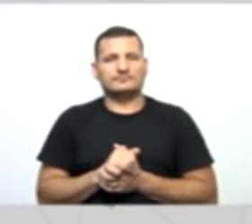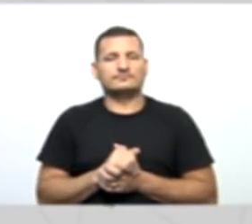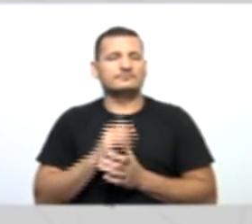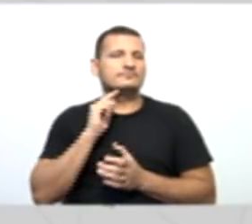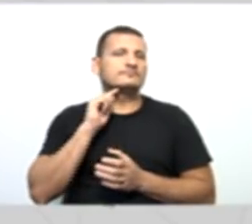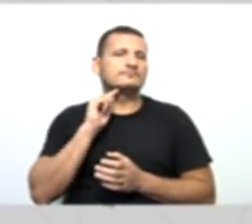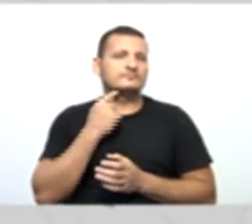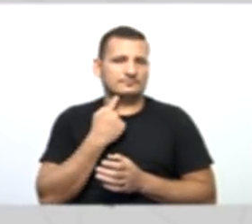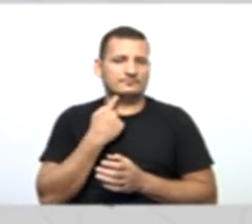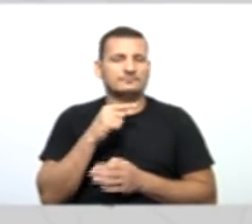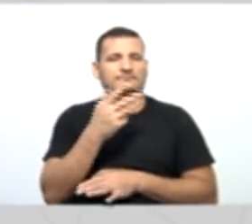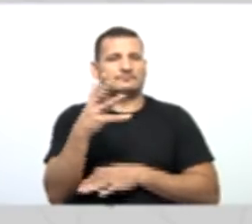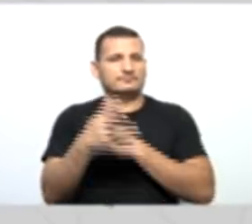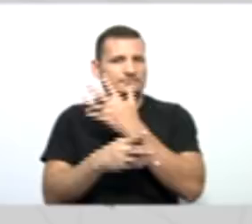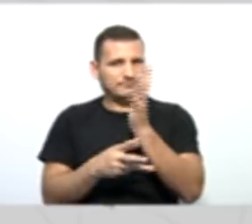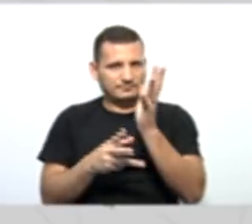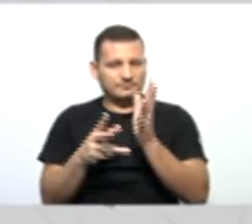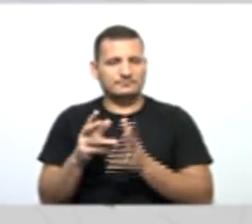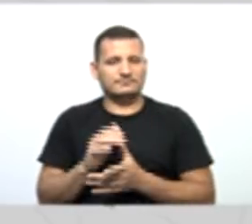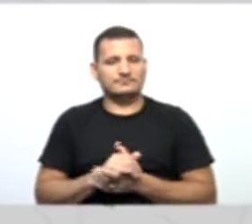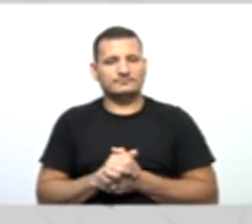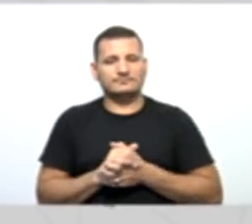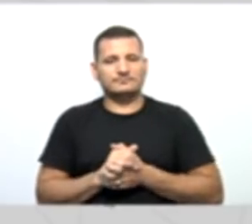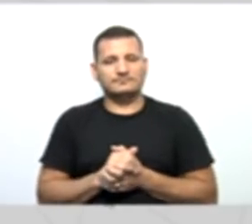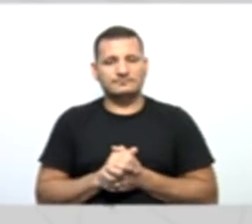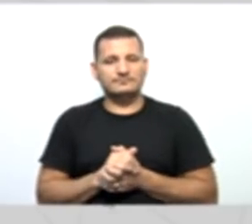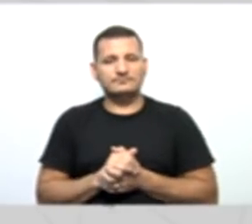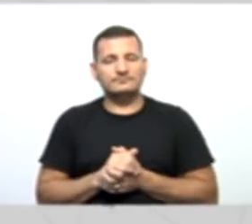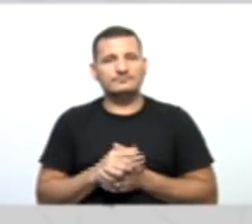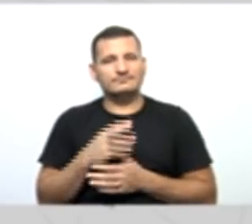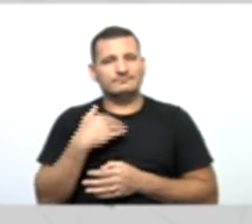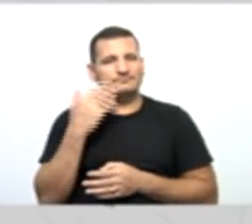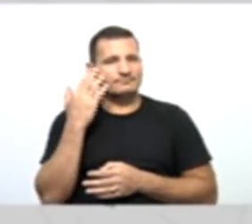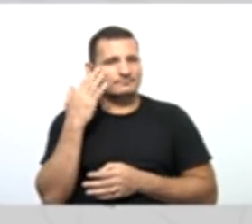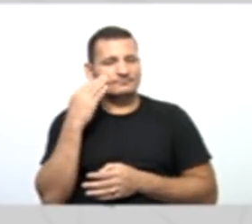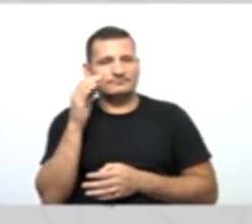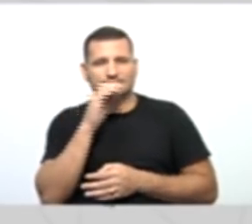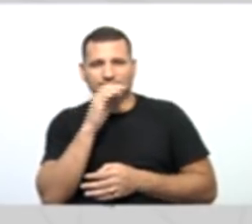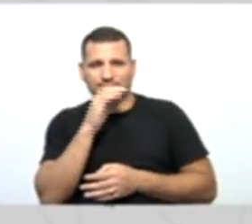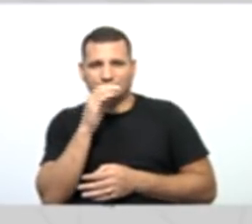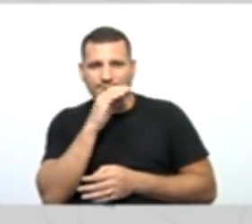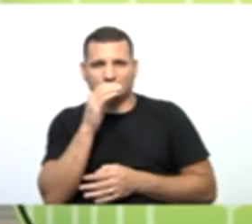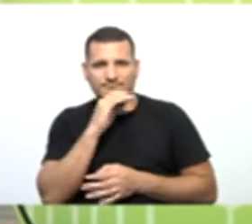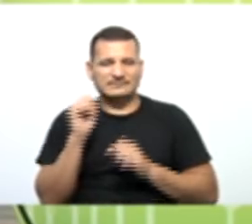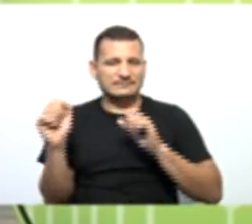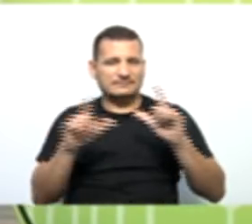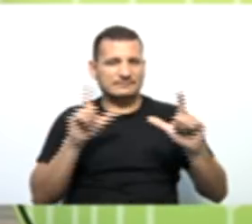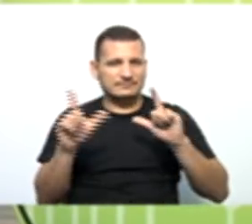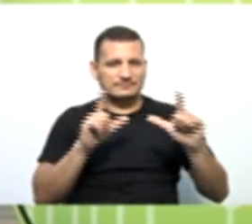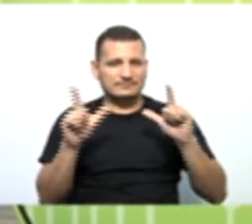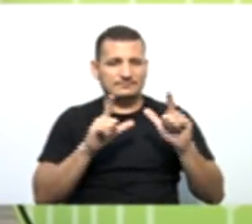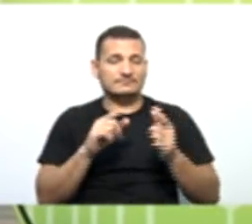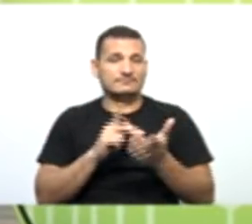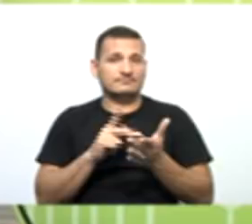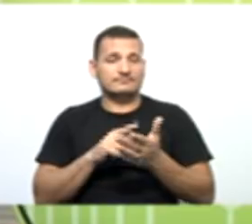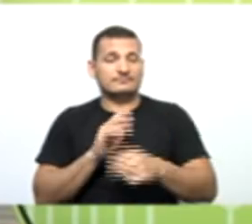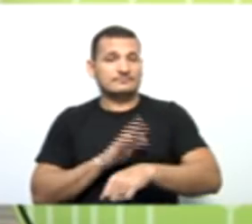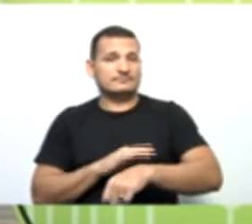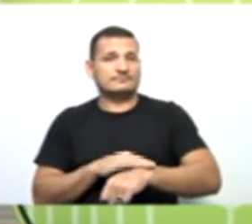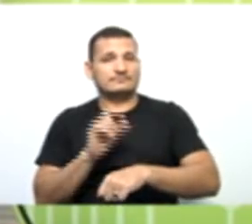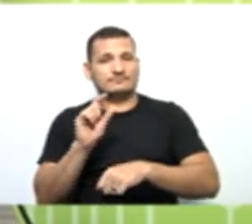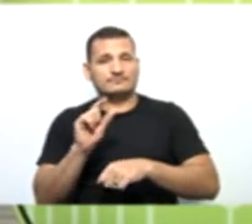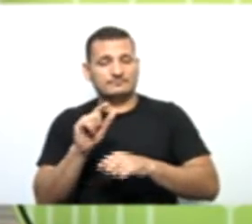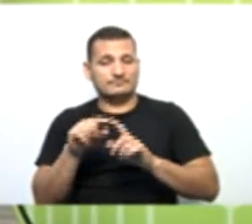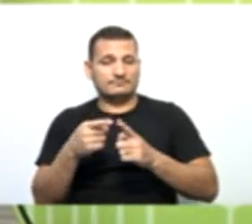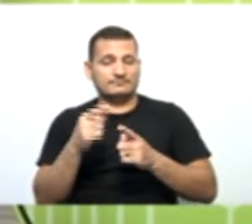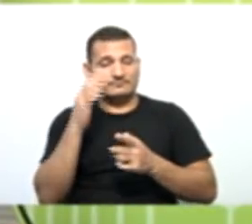poluição do meio ambiente. Olha, pessoal, isso aqui foi rápido, né? Foi corrido. Realmente o tempo é pouco, mas acredito